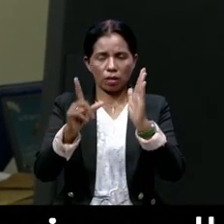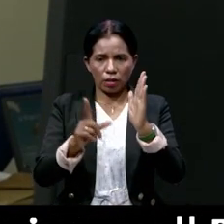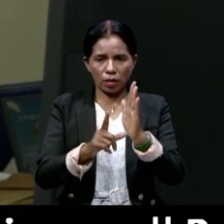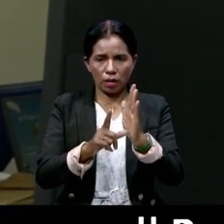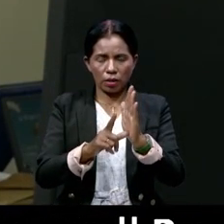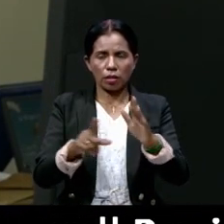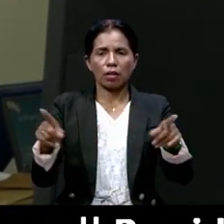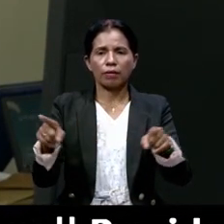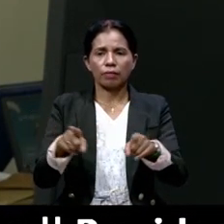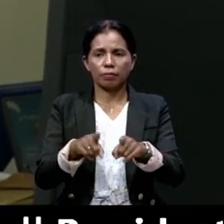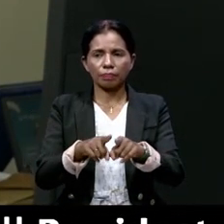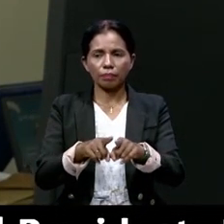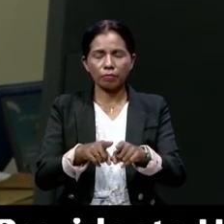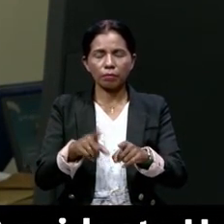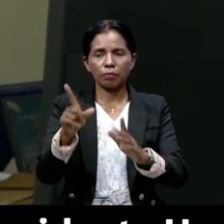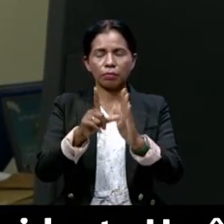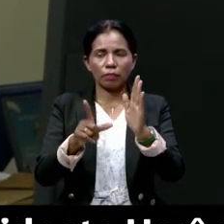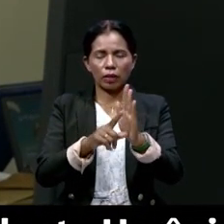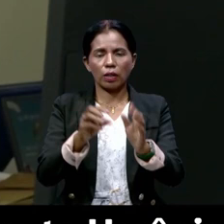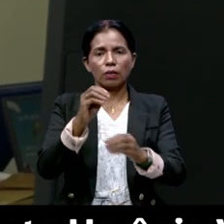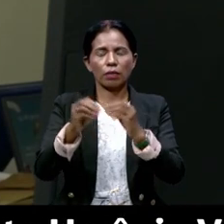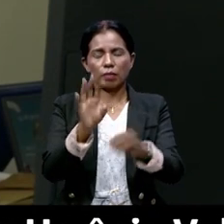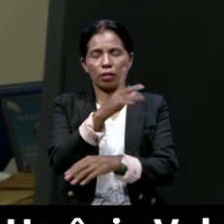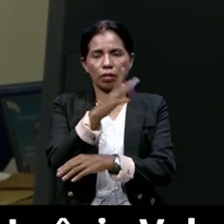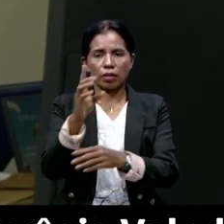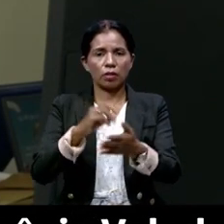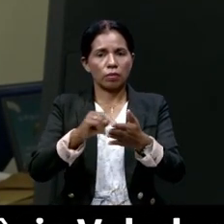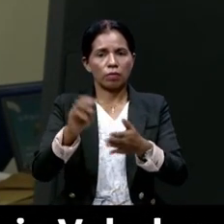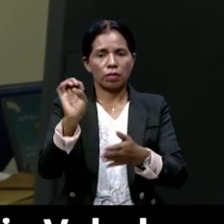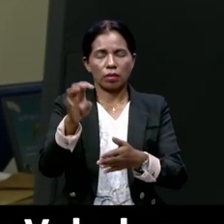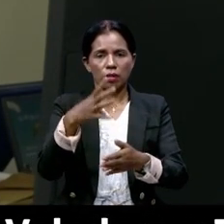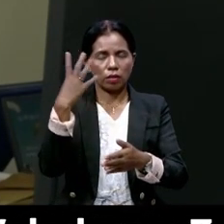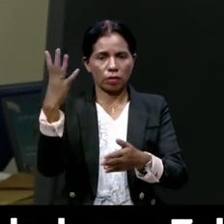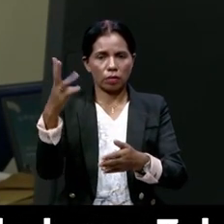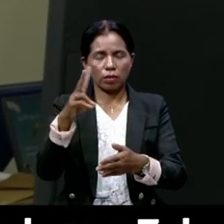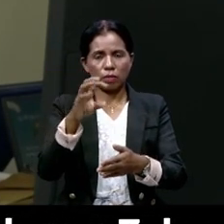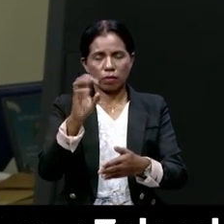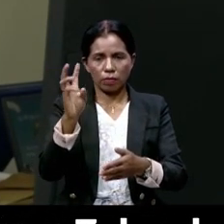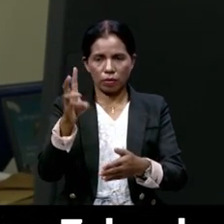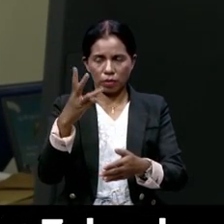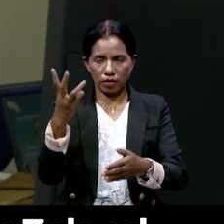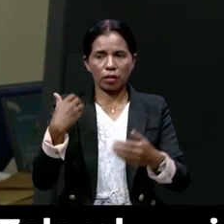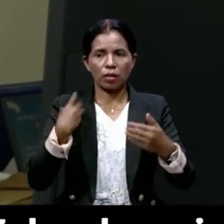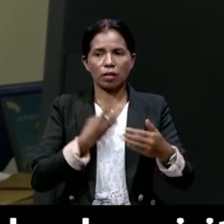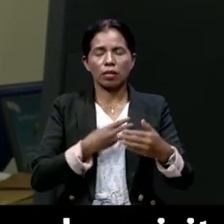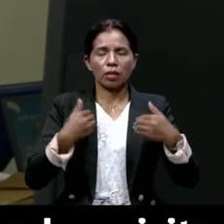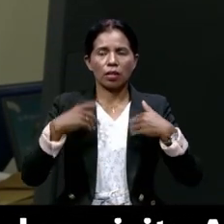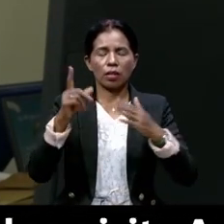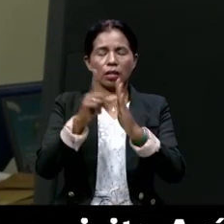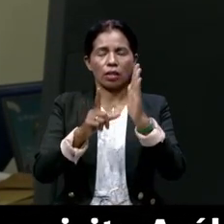anesa regime geral floresta número 14/2016 ita ia lei número